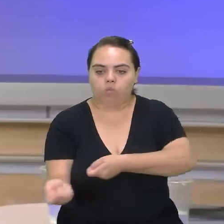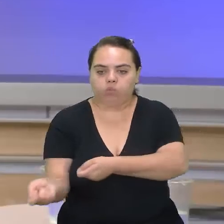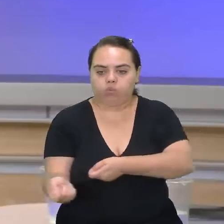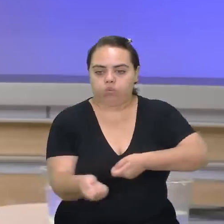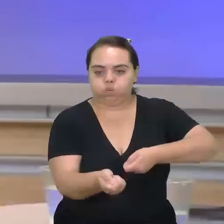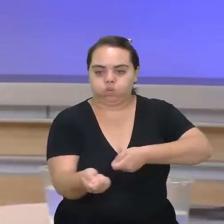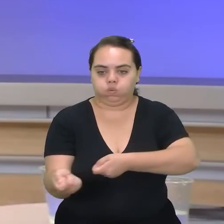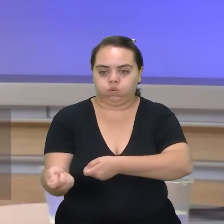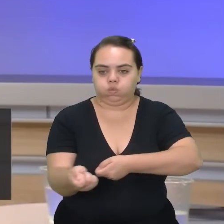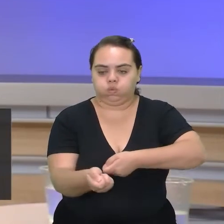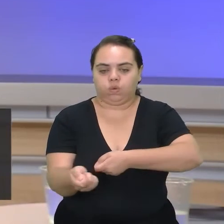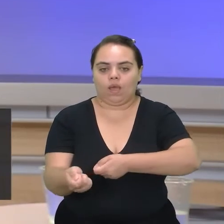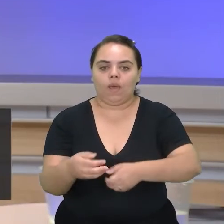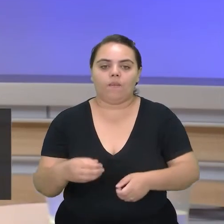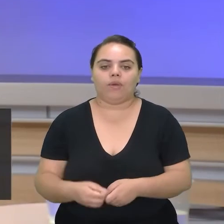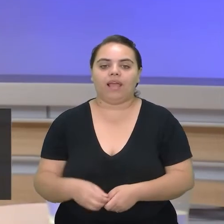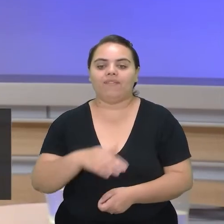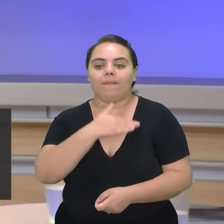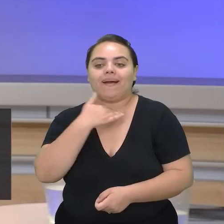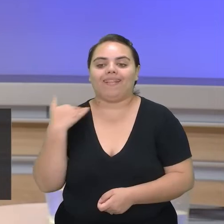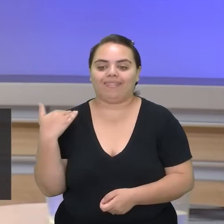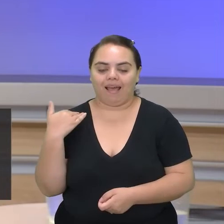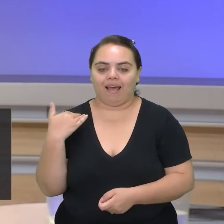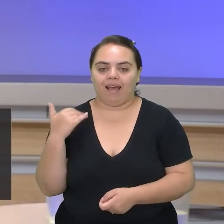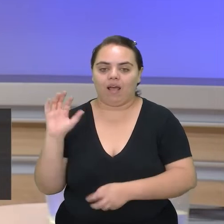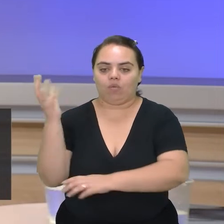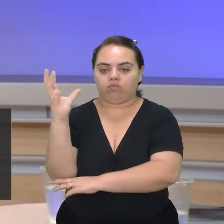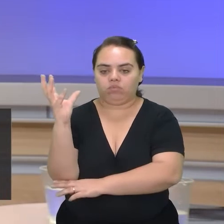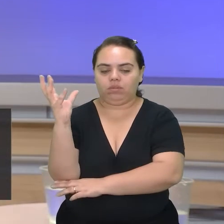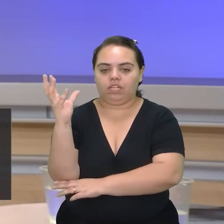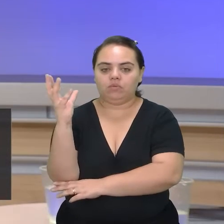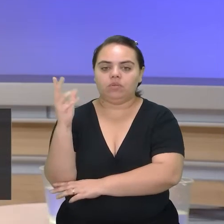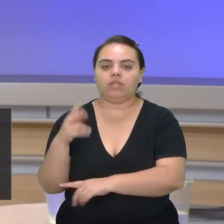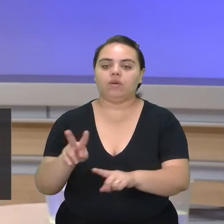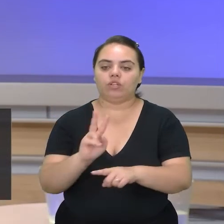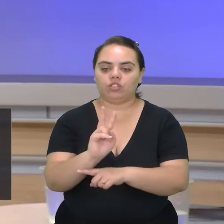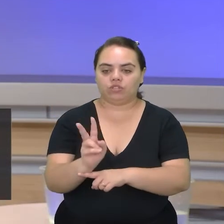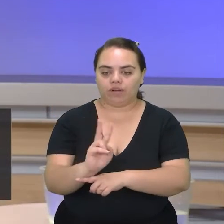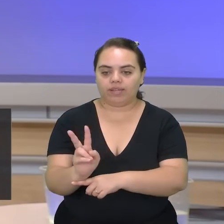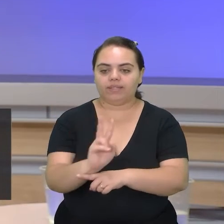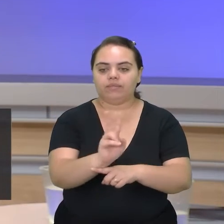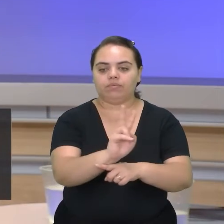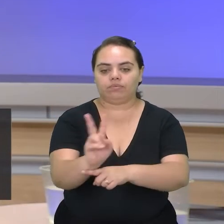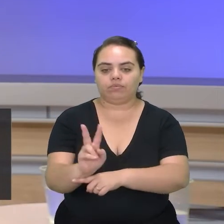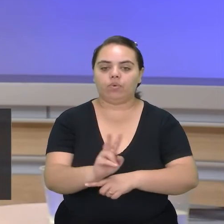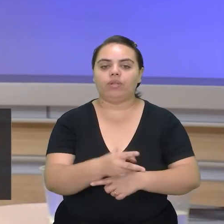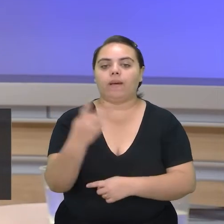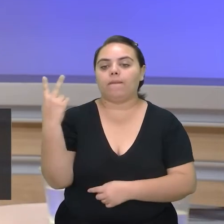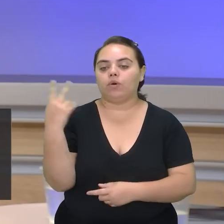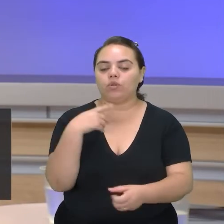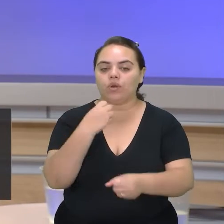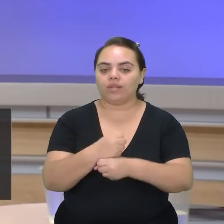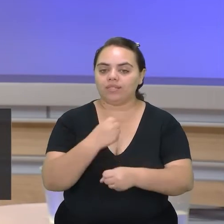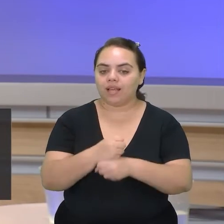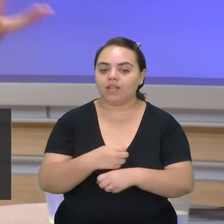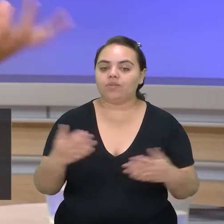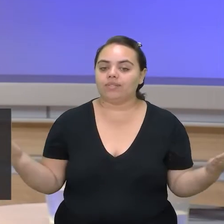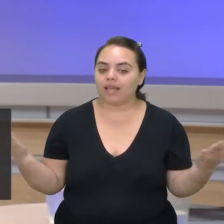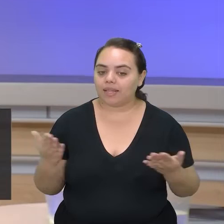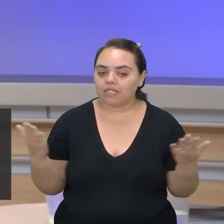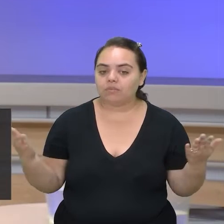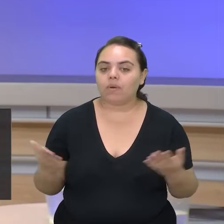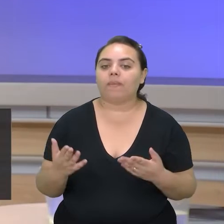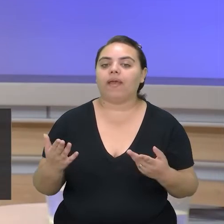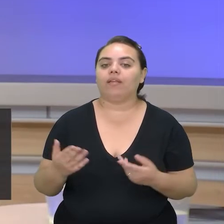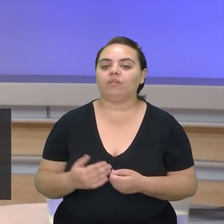matar muitas das mudas que nós colocamos. Então, a gente faz essa manutenção por 2 anos. E neste momento, daí